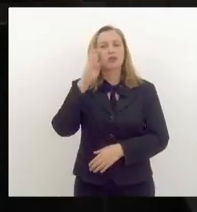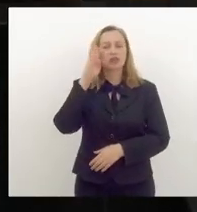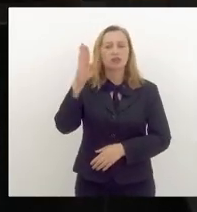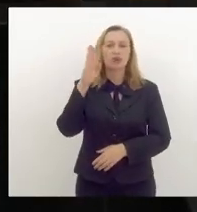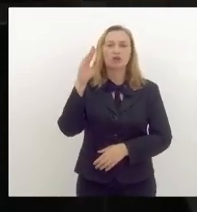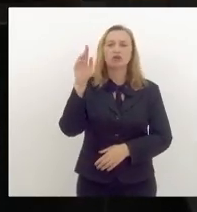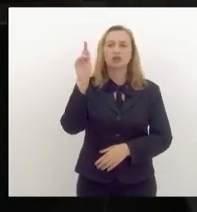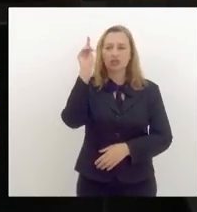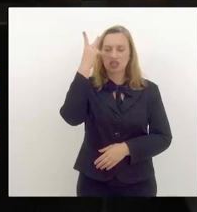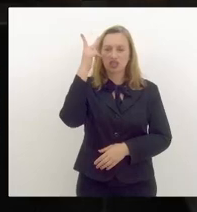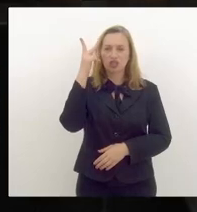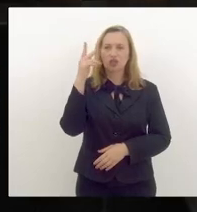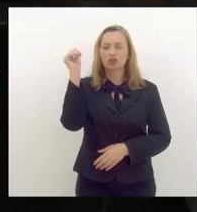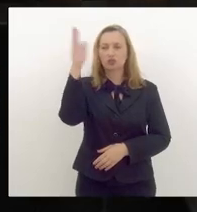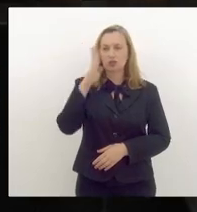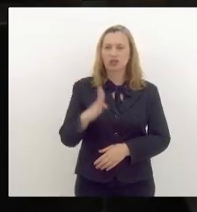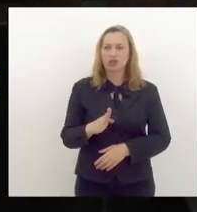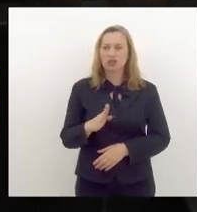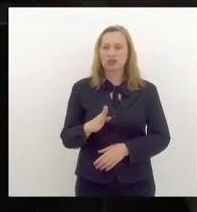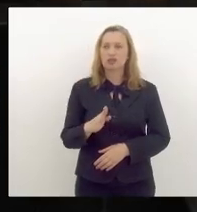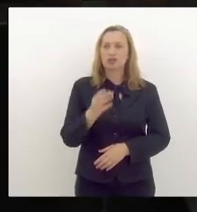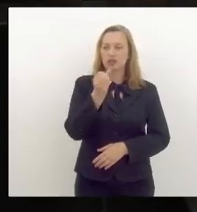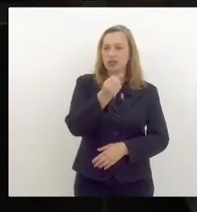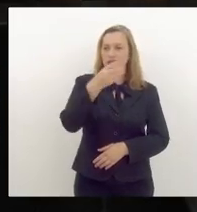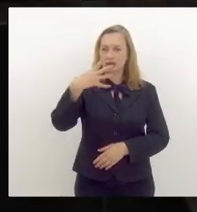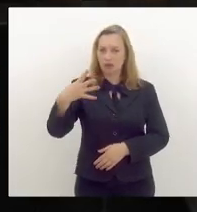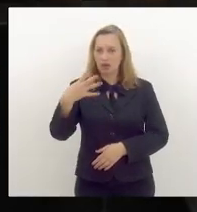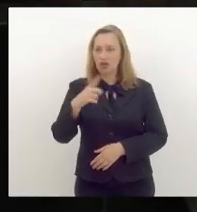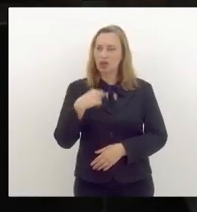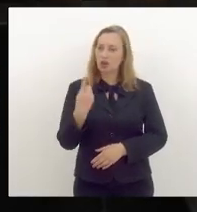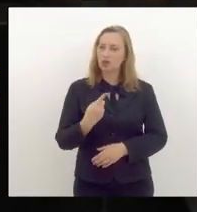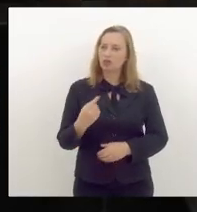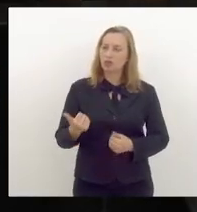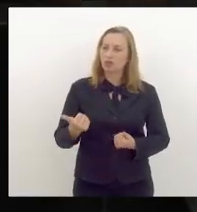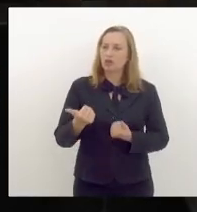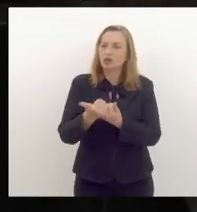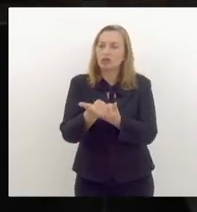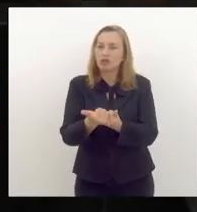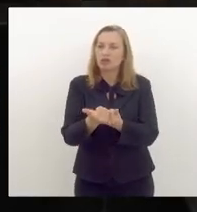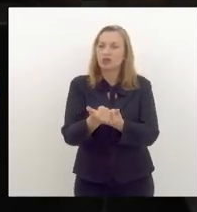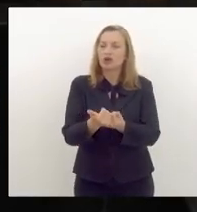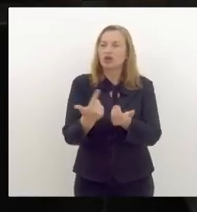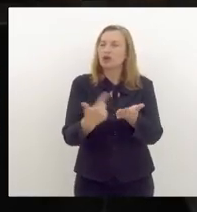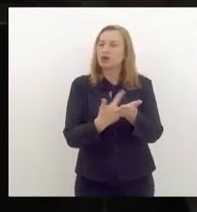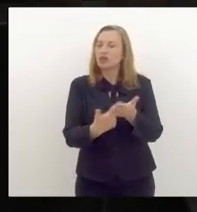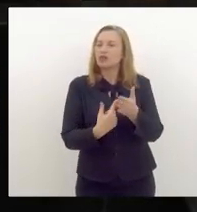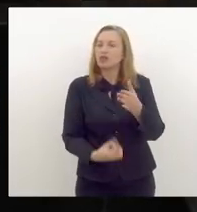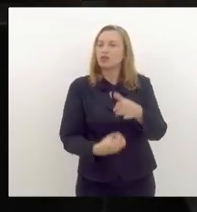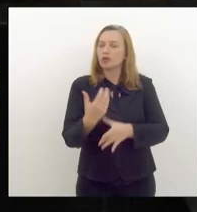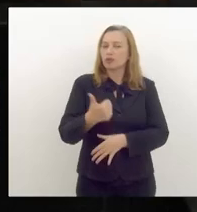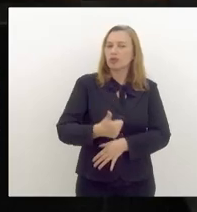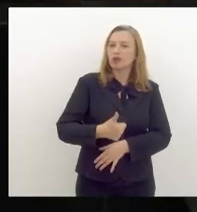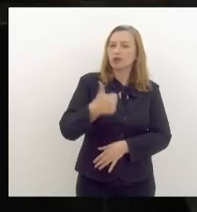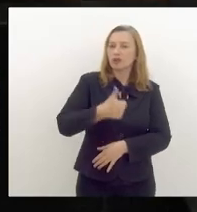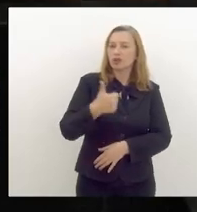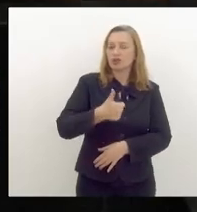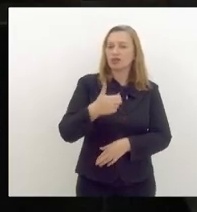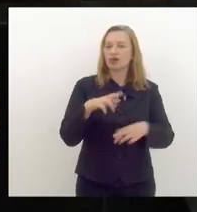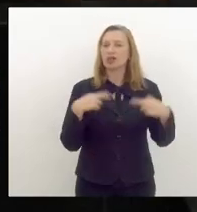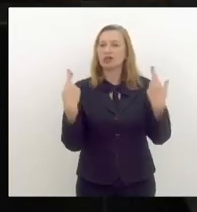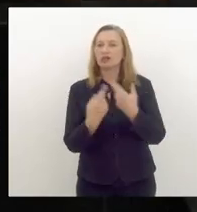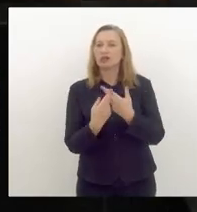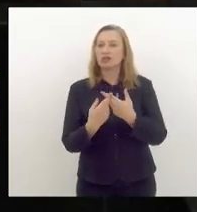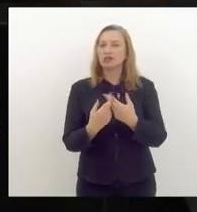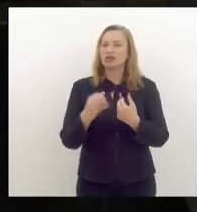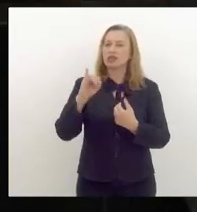história do Brasil 74 edições eu sou sócio da sbpc meu primeiro livro foi lançado na reunião anual da sbpc em